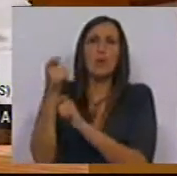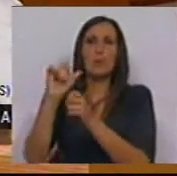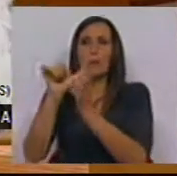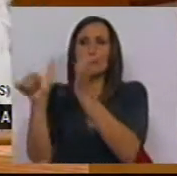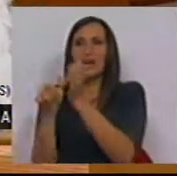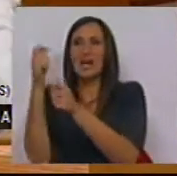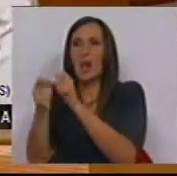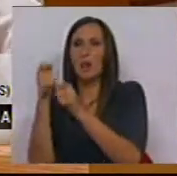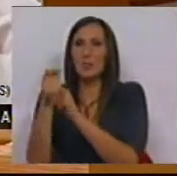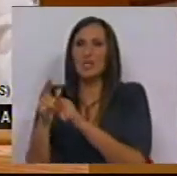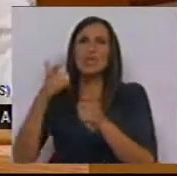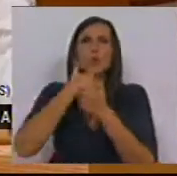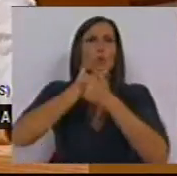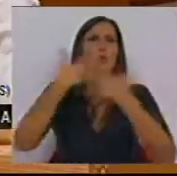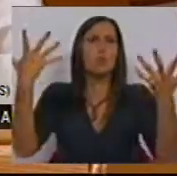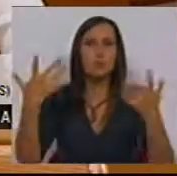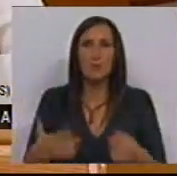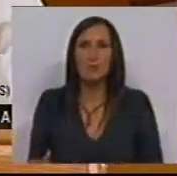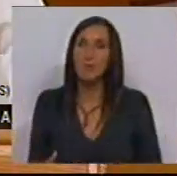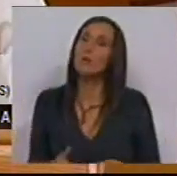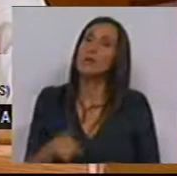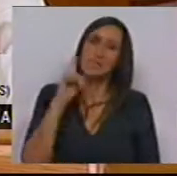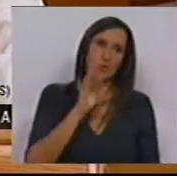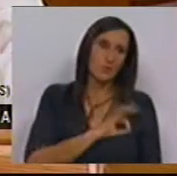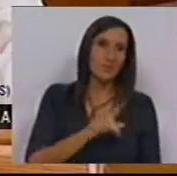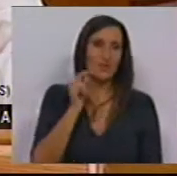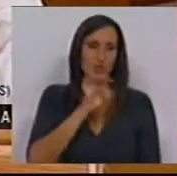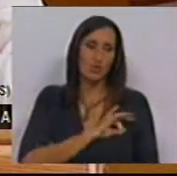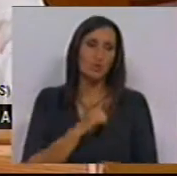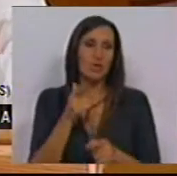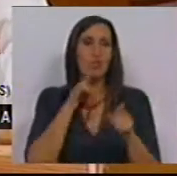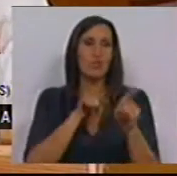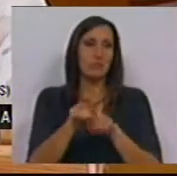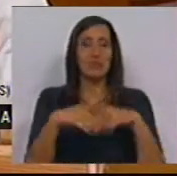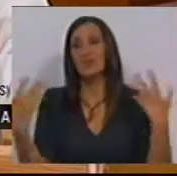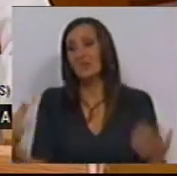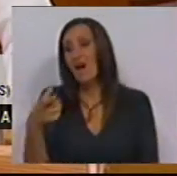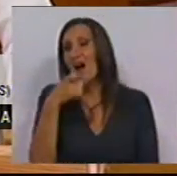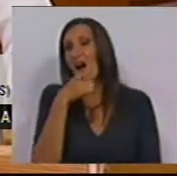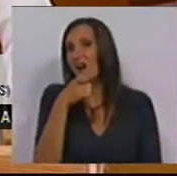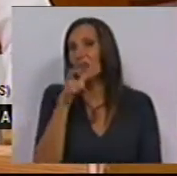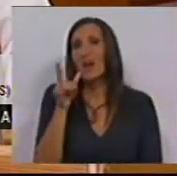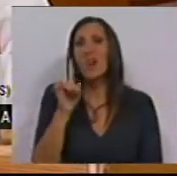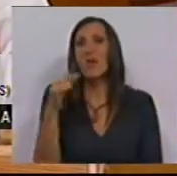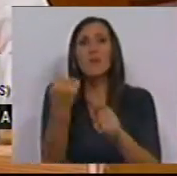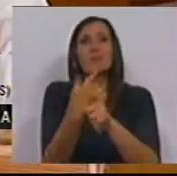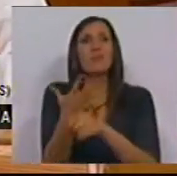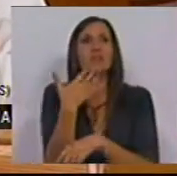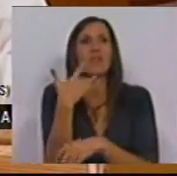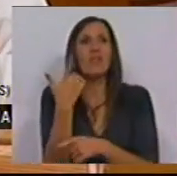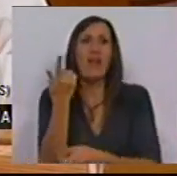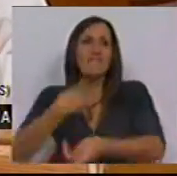subconcessionar tudo de alto a baixo. Senhoras e senhores deputados, a água não é um bem